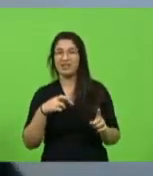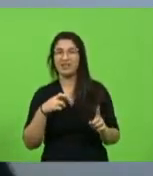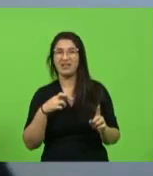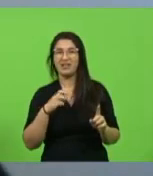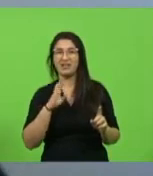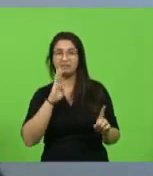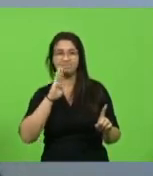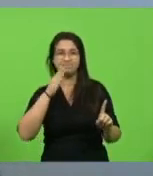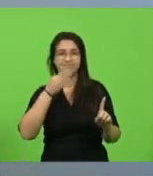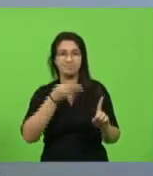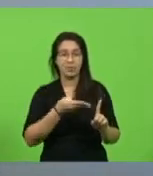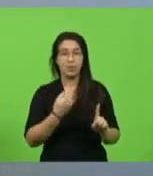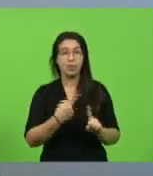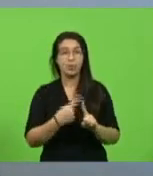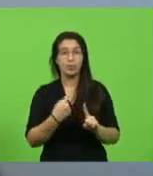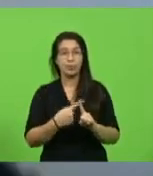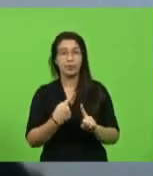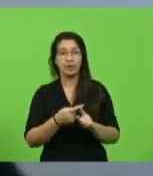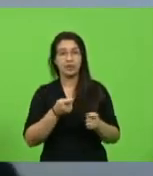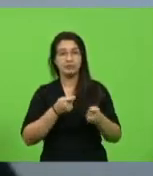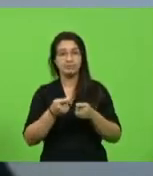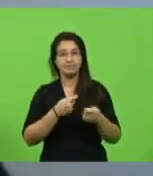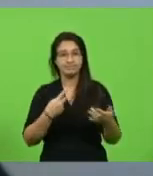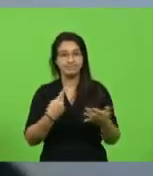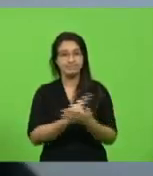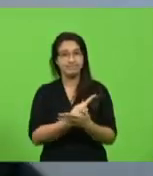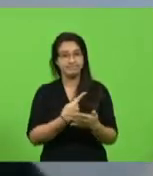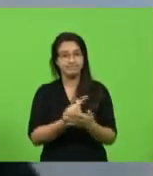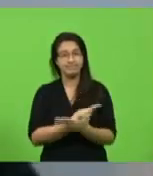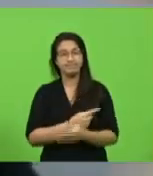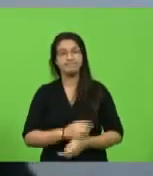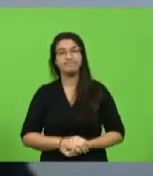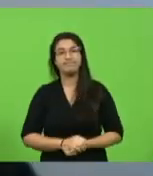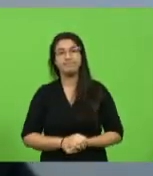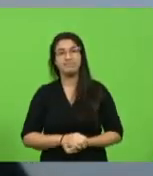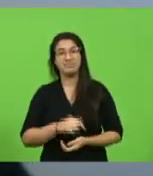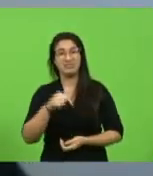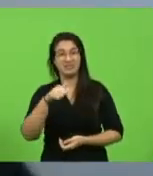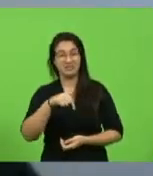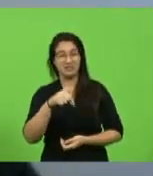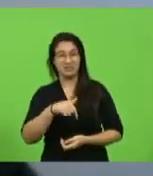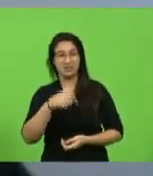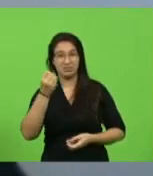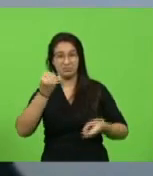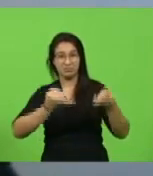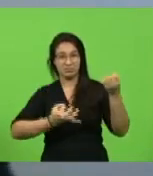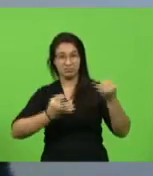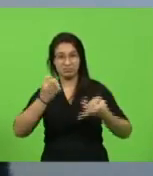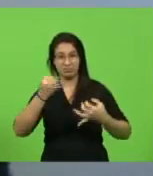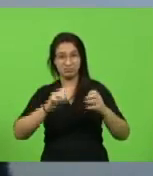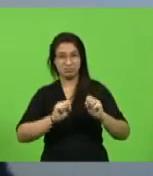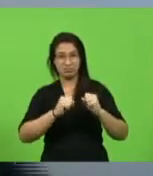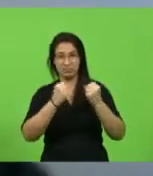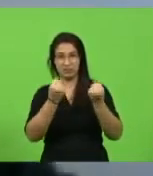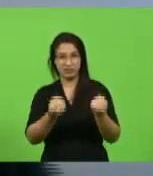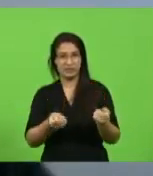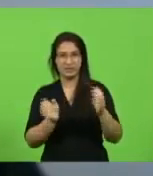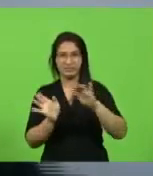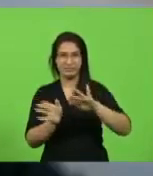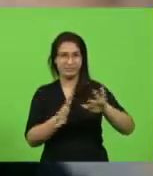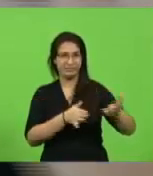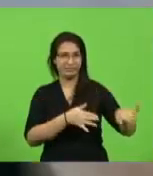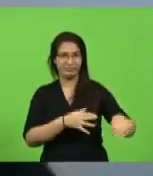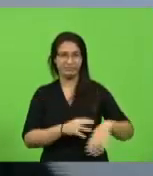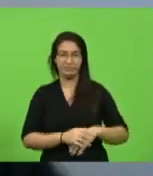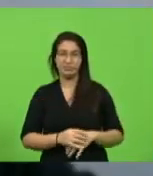improbidade administrativa. E é aqui que as falácias defensivas caem todas por terra, desnudando